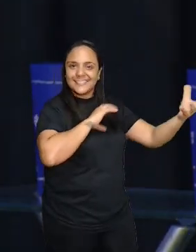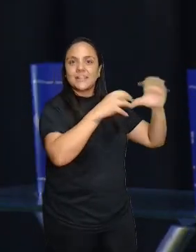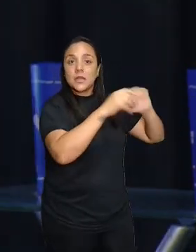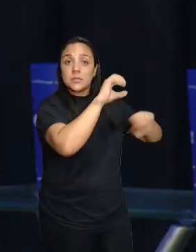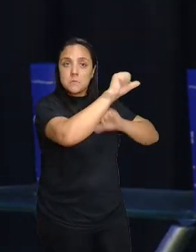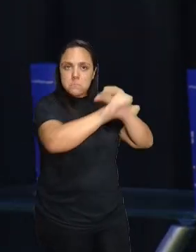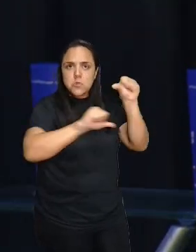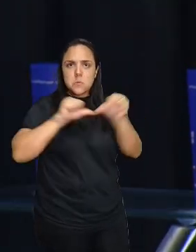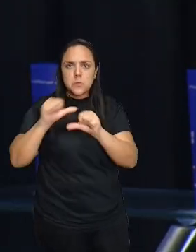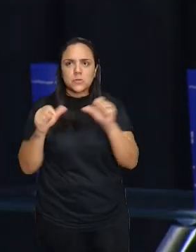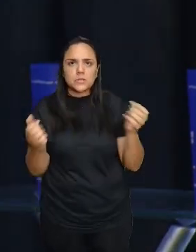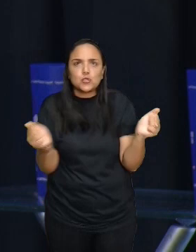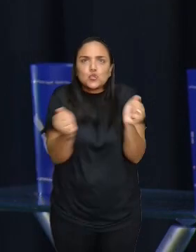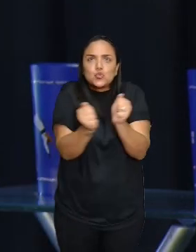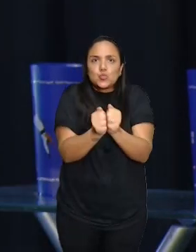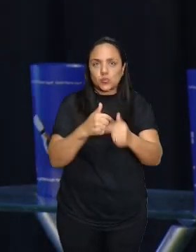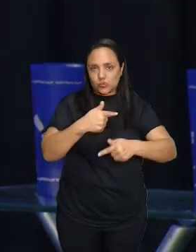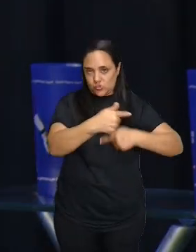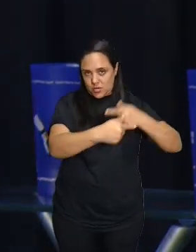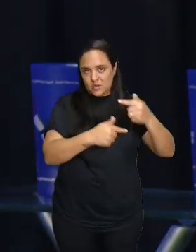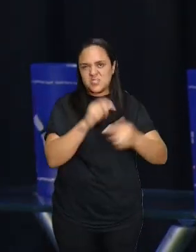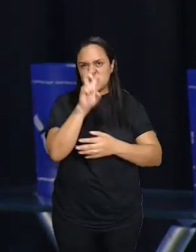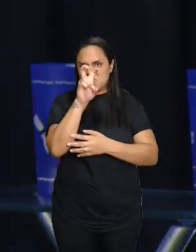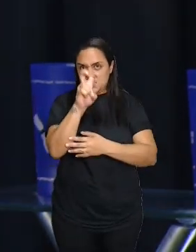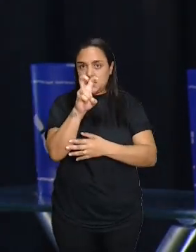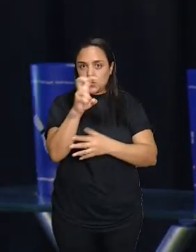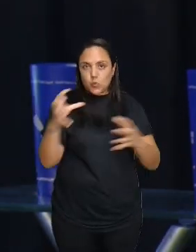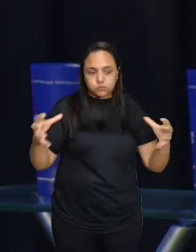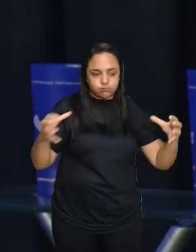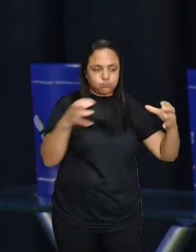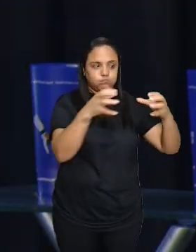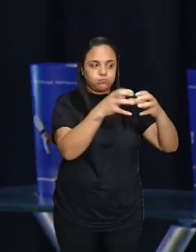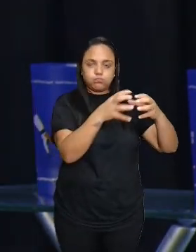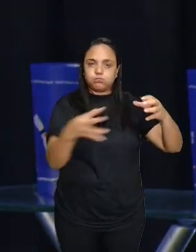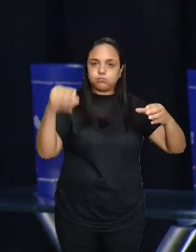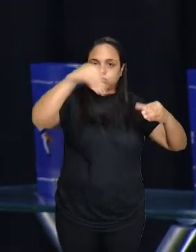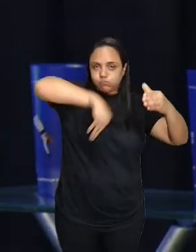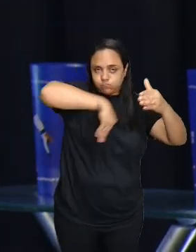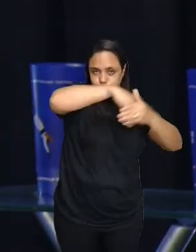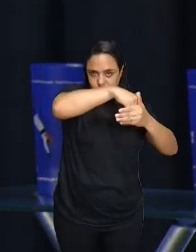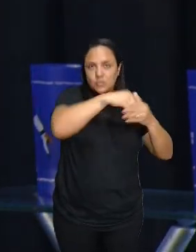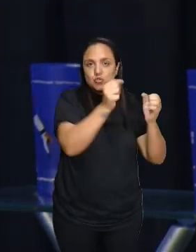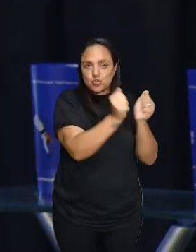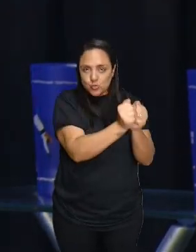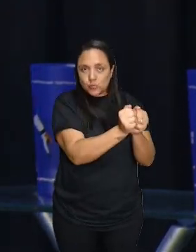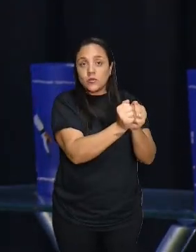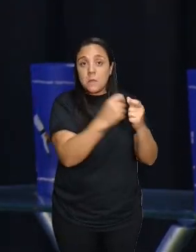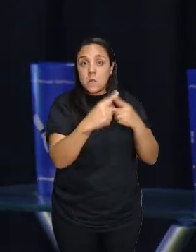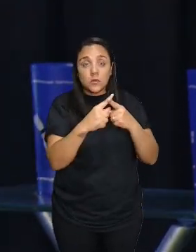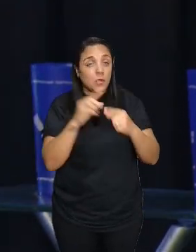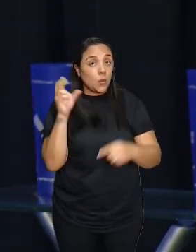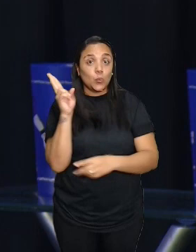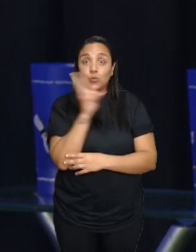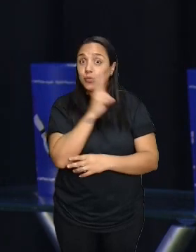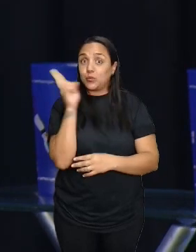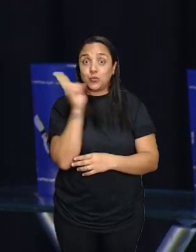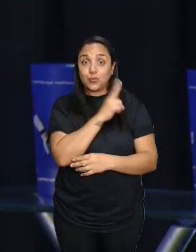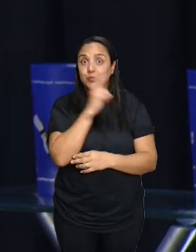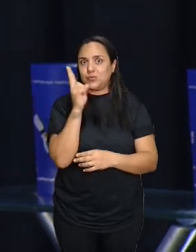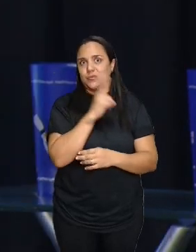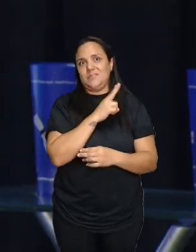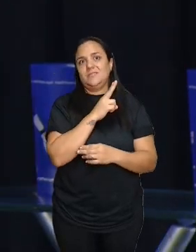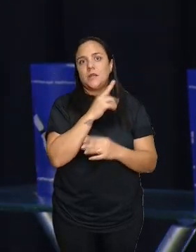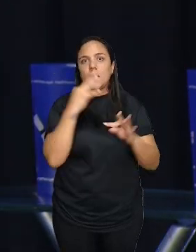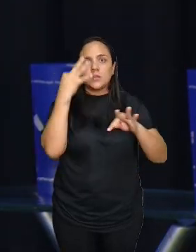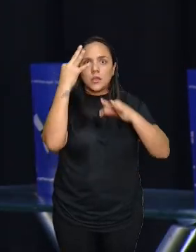gerações juntas. Então, é um assunto novo, né, mas ele é urgente, porque elas já estão aí. E a tecnologia ela pode ser o